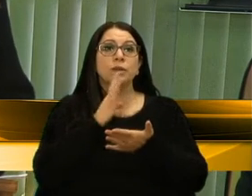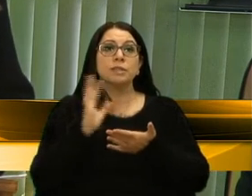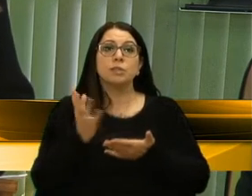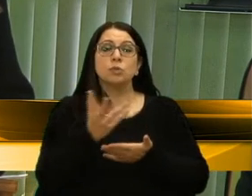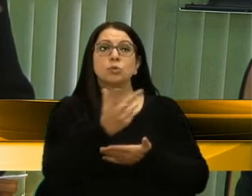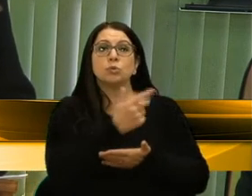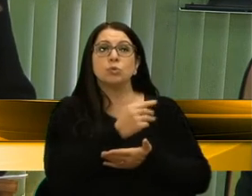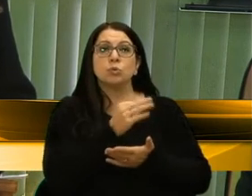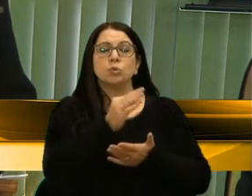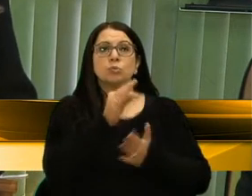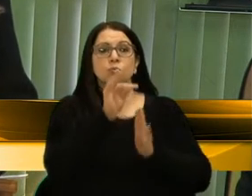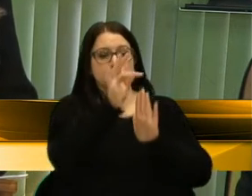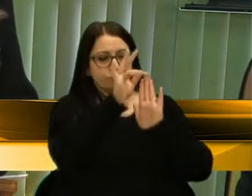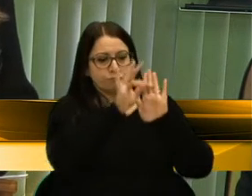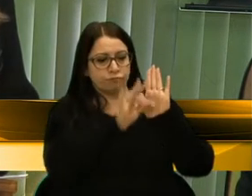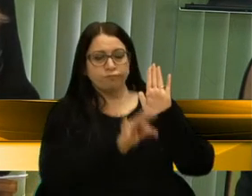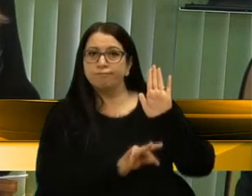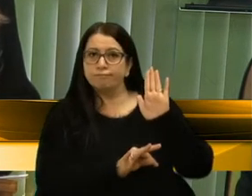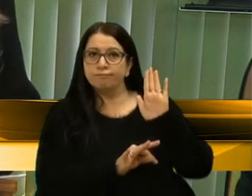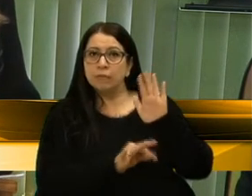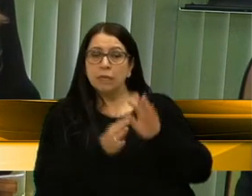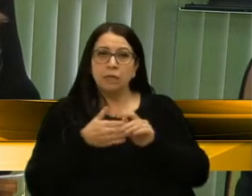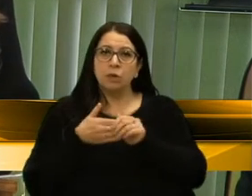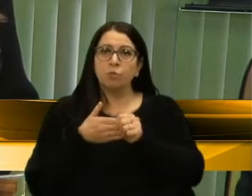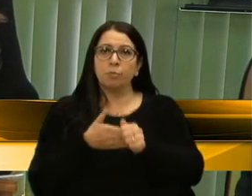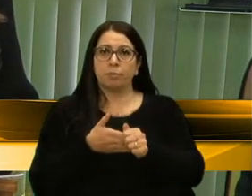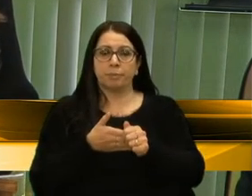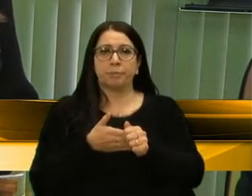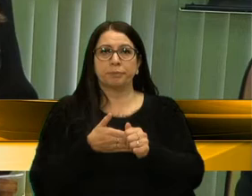teor do contrato e acompanham